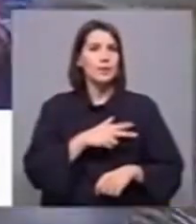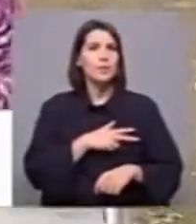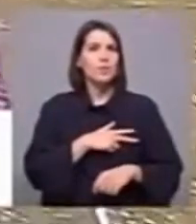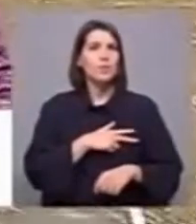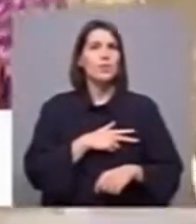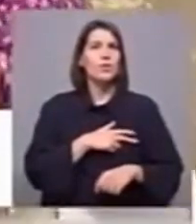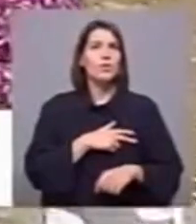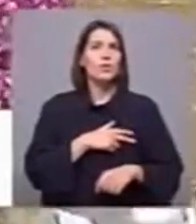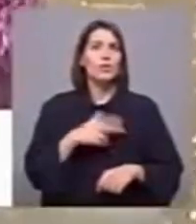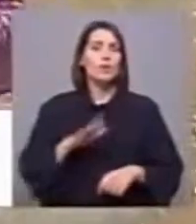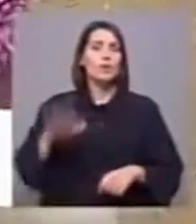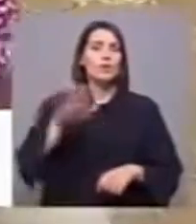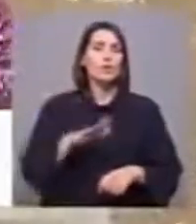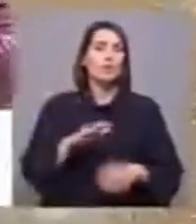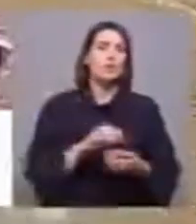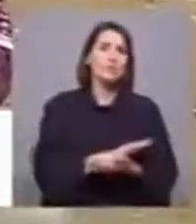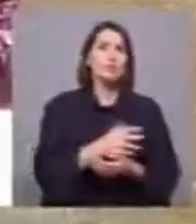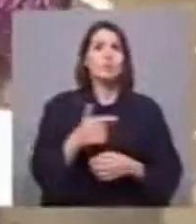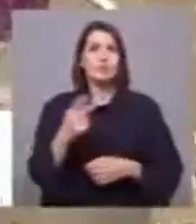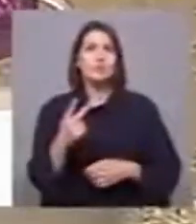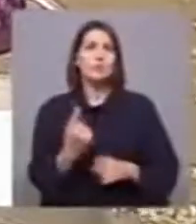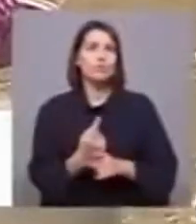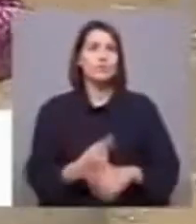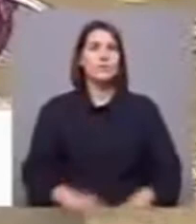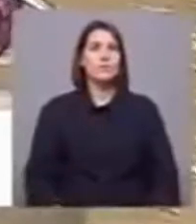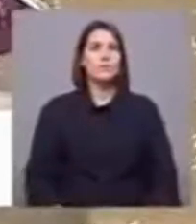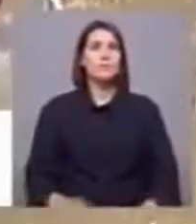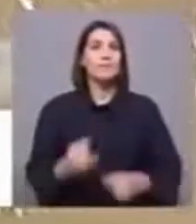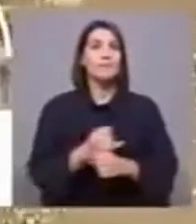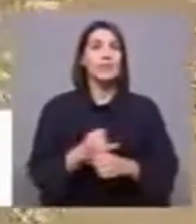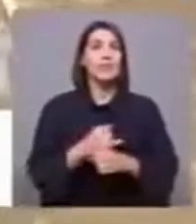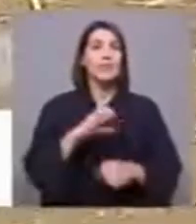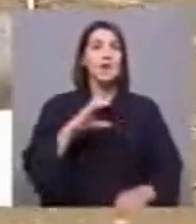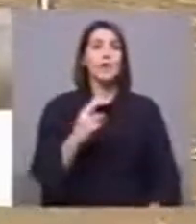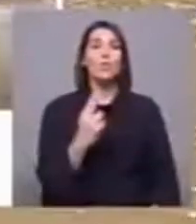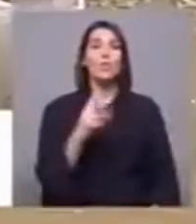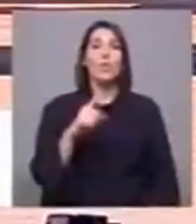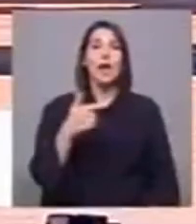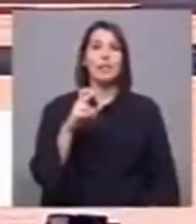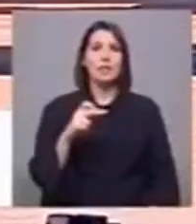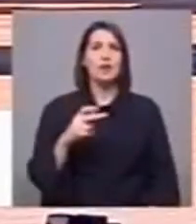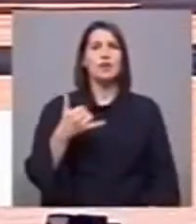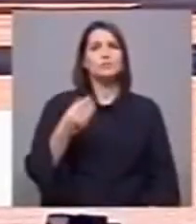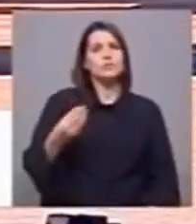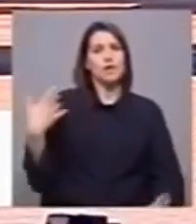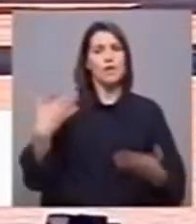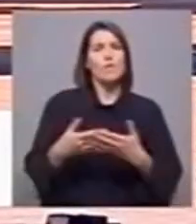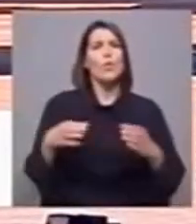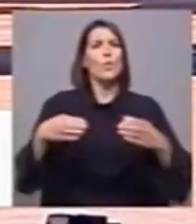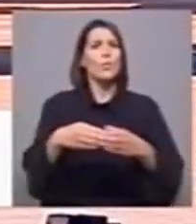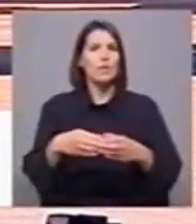e vai love pescador na ilha da culatra E desde 2019 uma das três comunidades